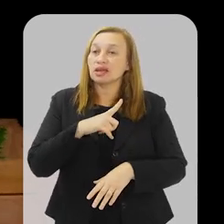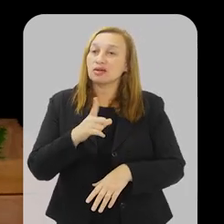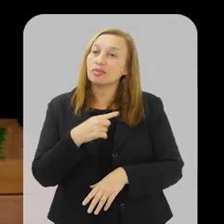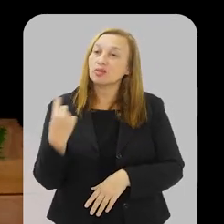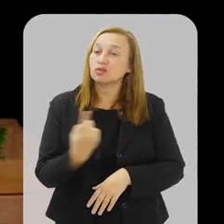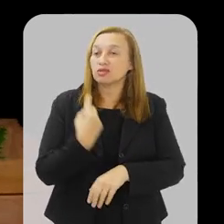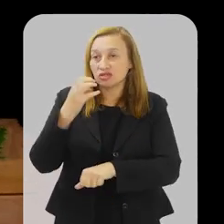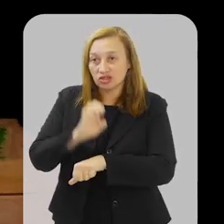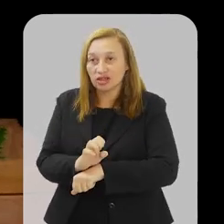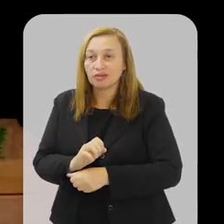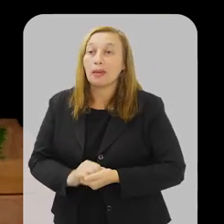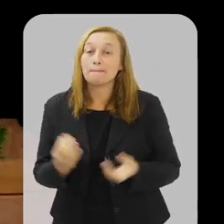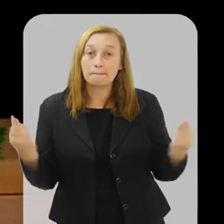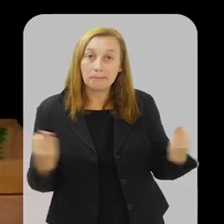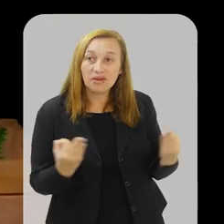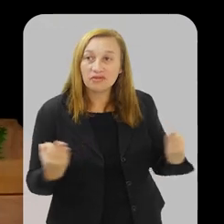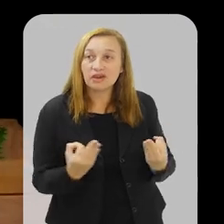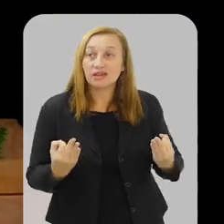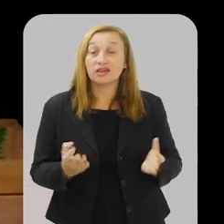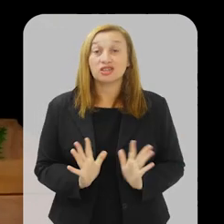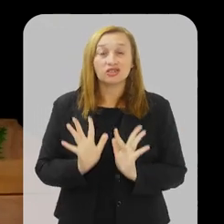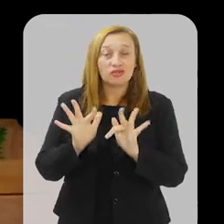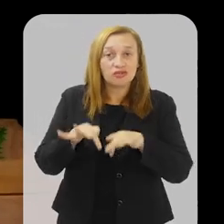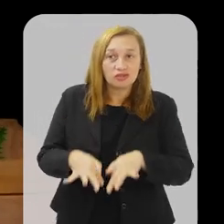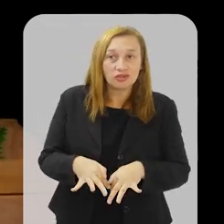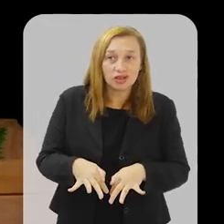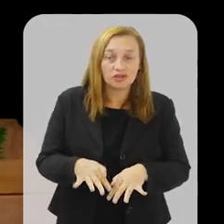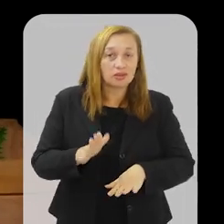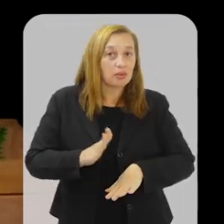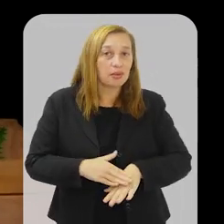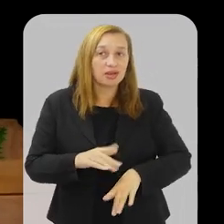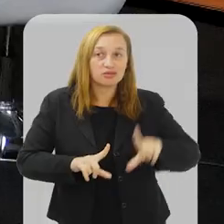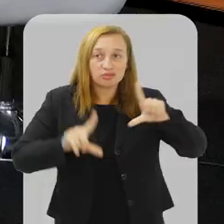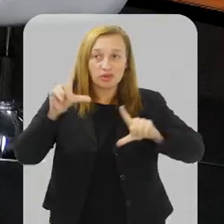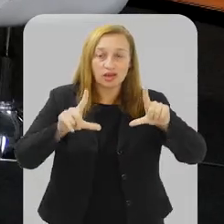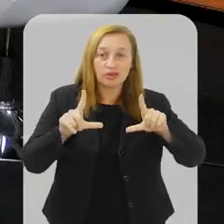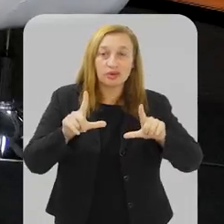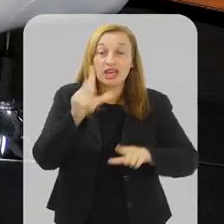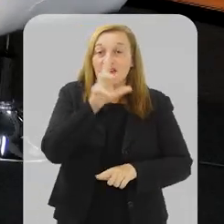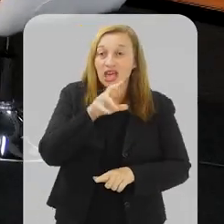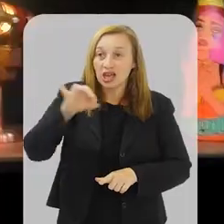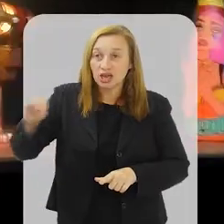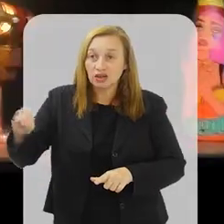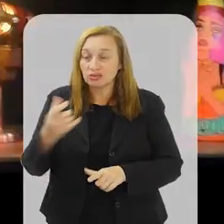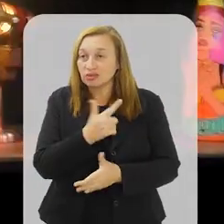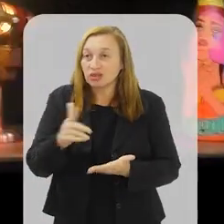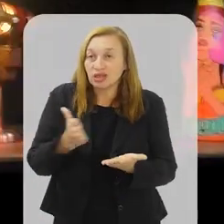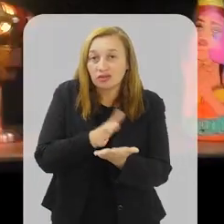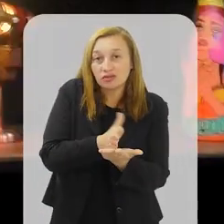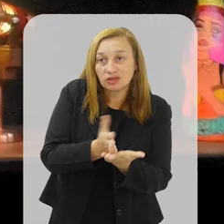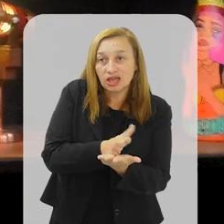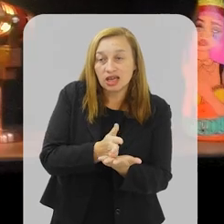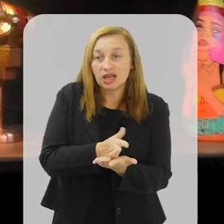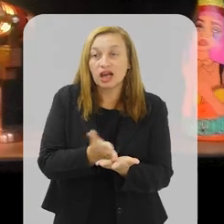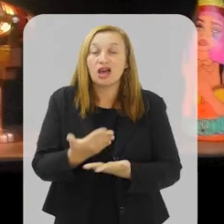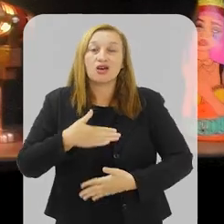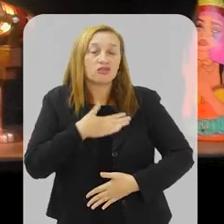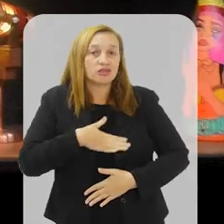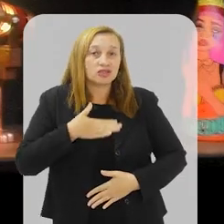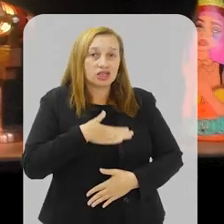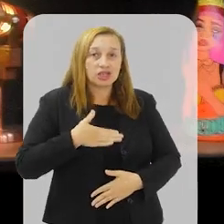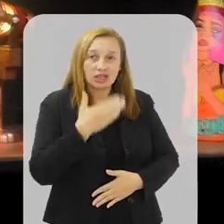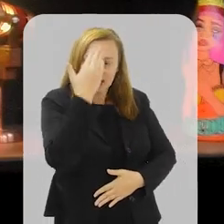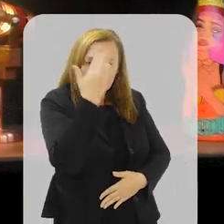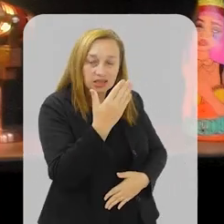grandes desenvolvimentos que os países têm para o nosso estado perfeito chegamos ao fim ao mais um programa Rio sem